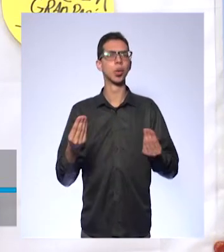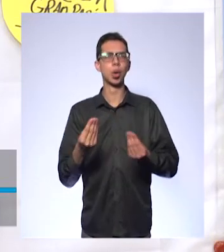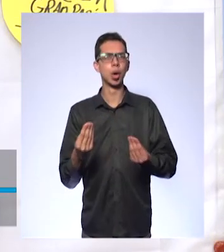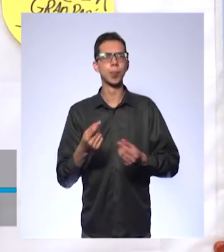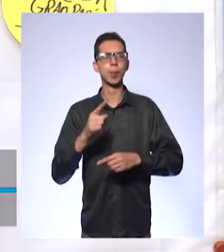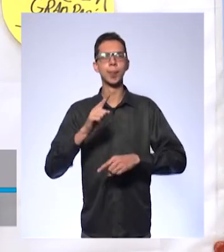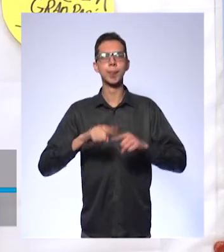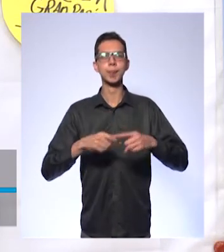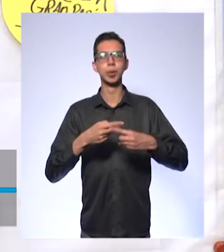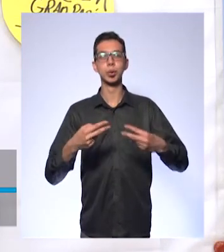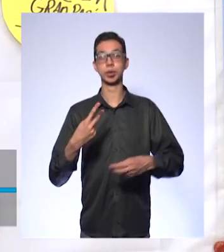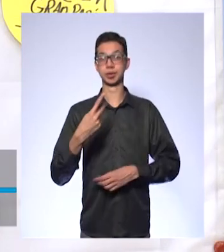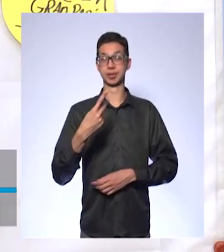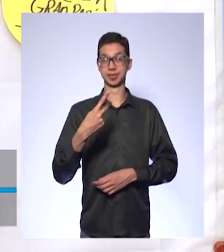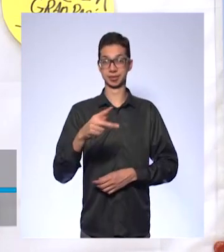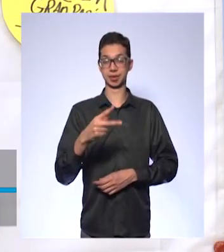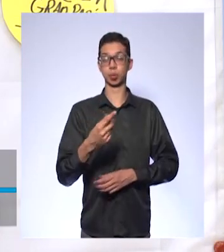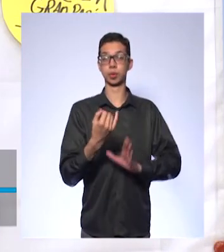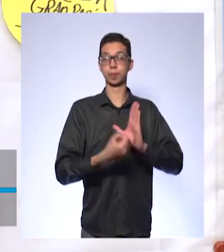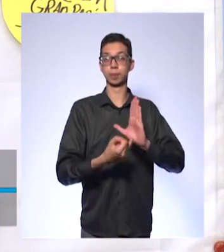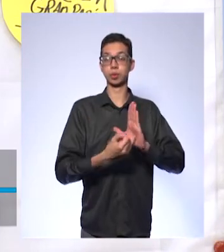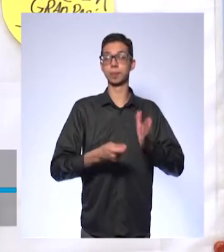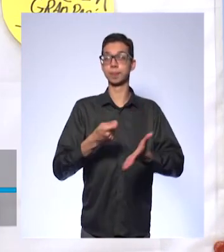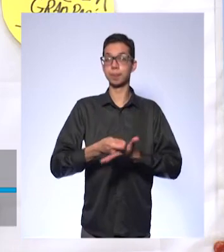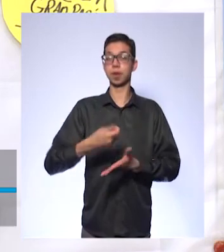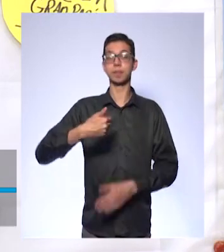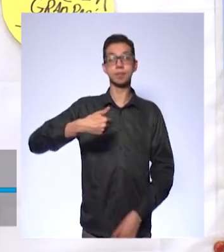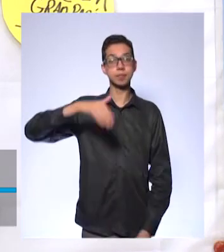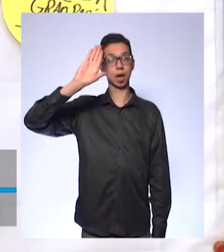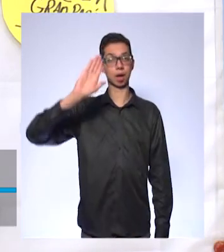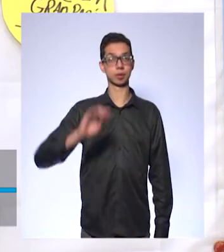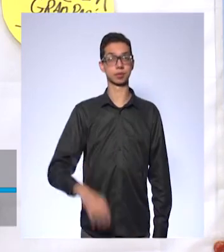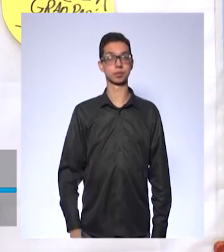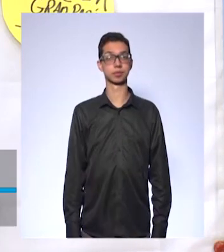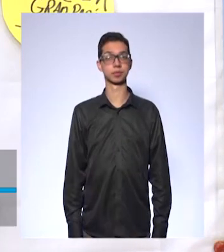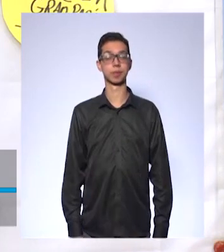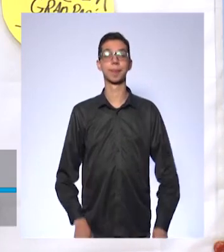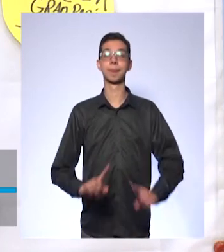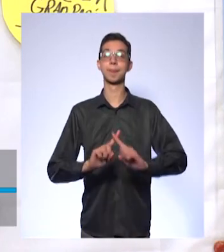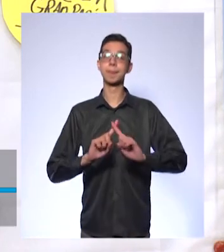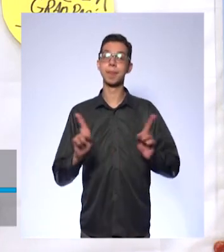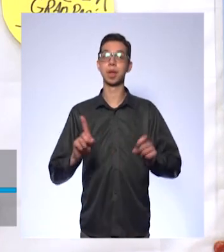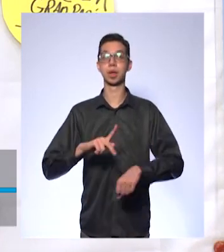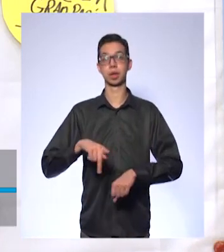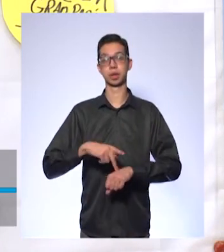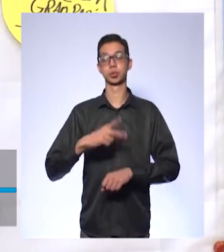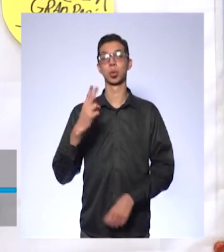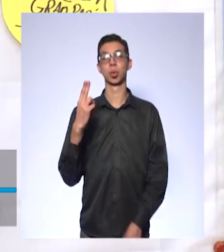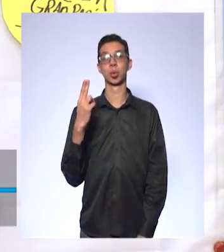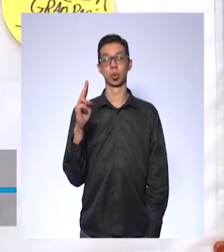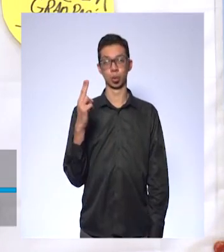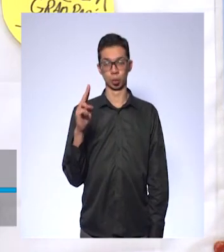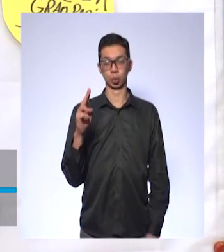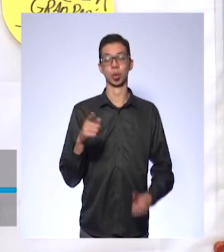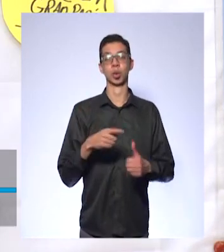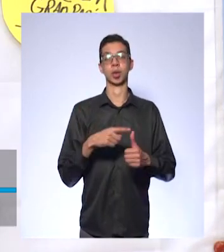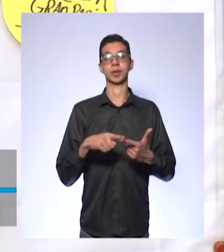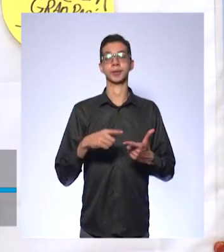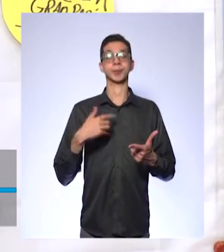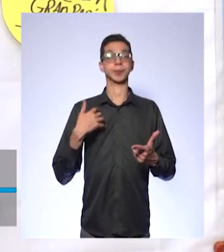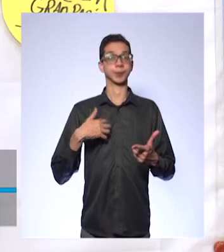imposto, enquanto lá para o Uruguai e a Argentina, que tem um produto que concorre com